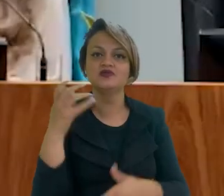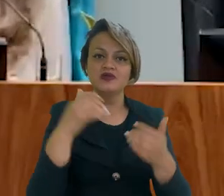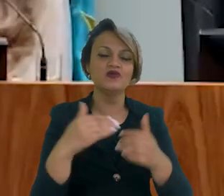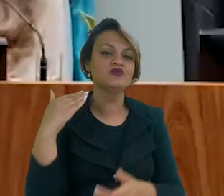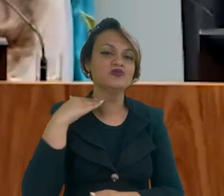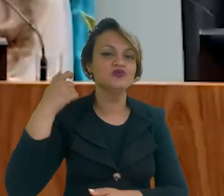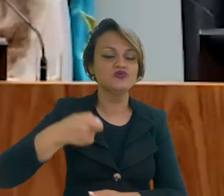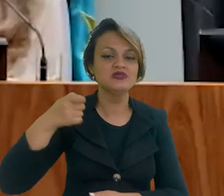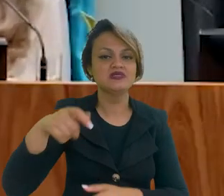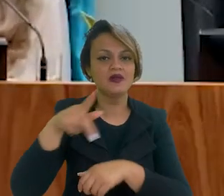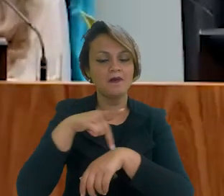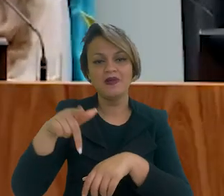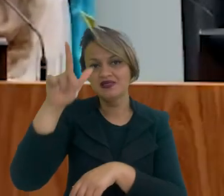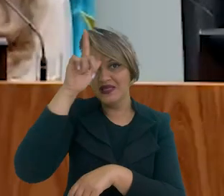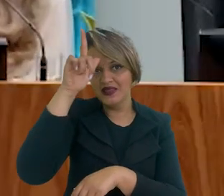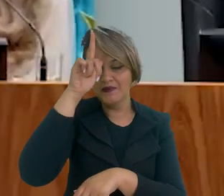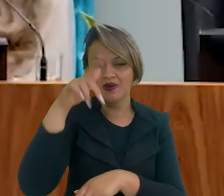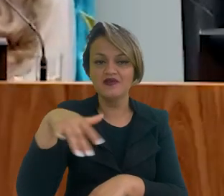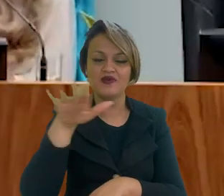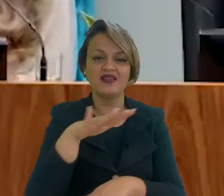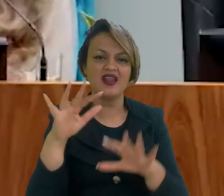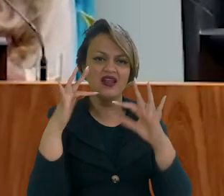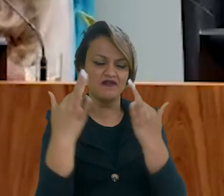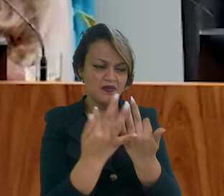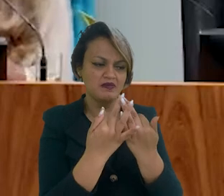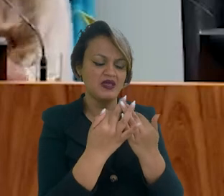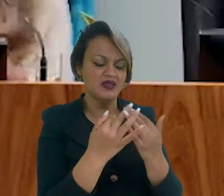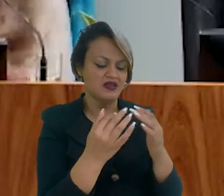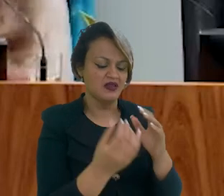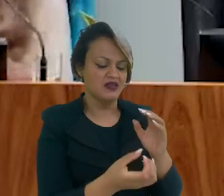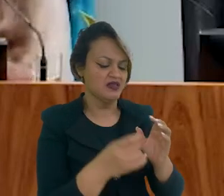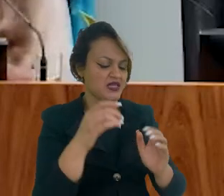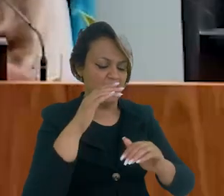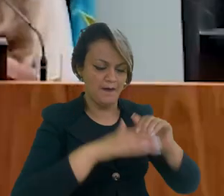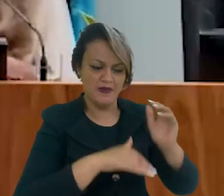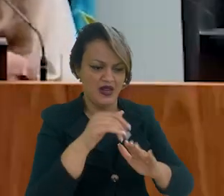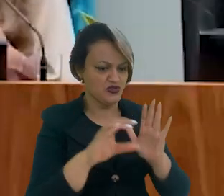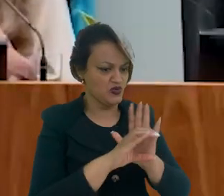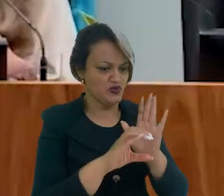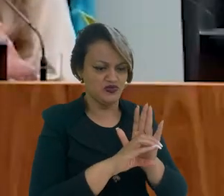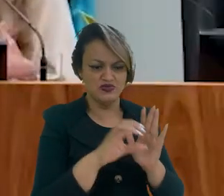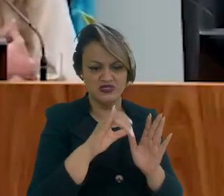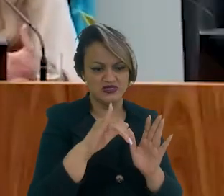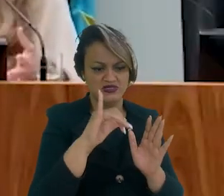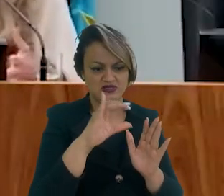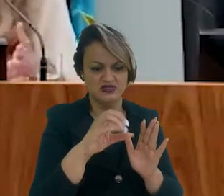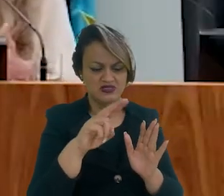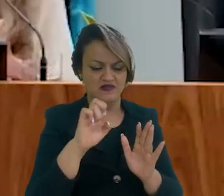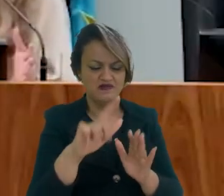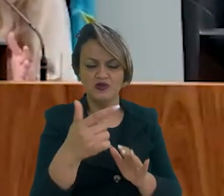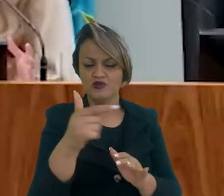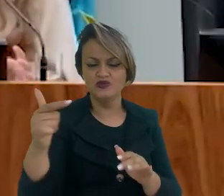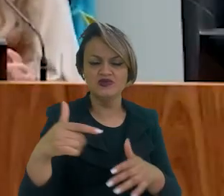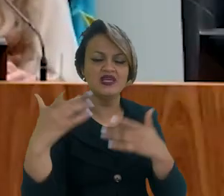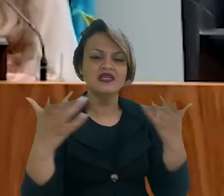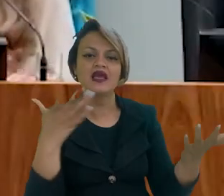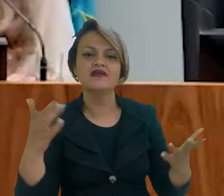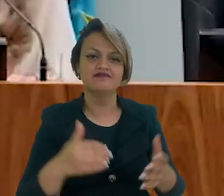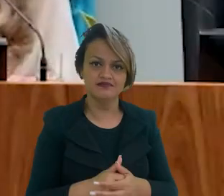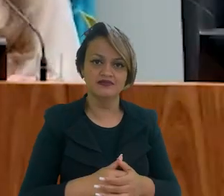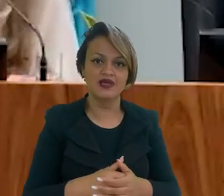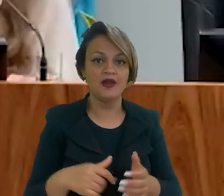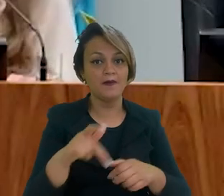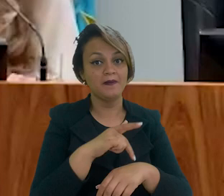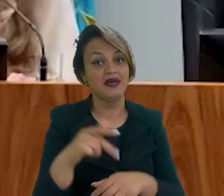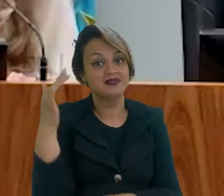normas né E quando o professor falou do juiz lá na Alemanha no direito de família que não aplica o código civil